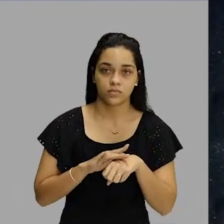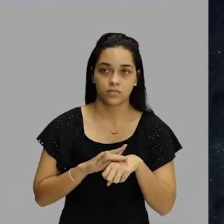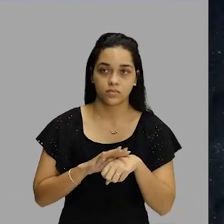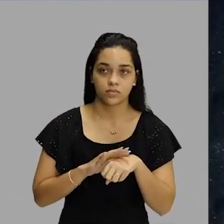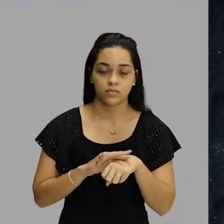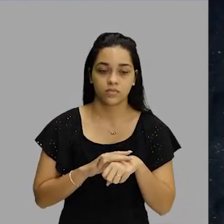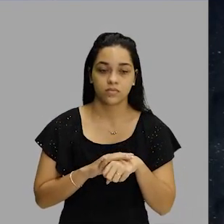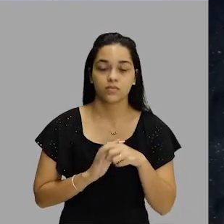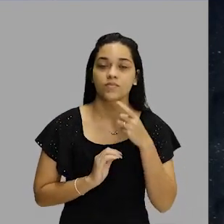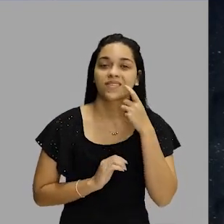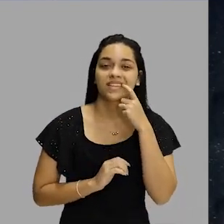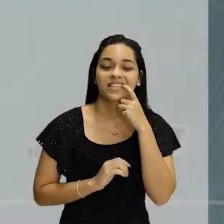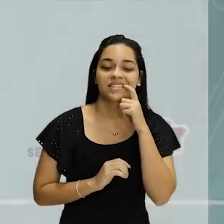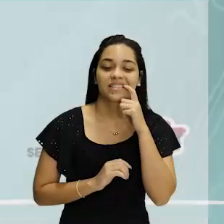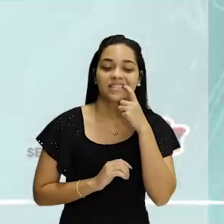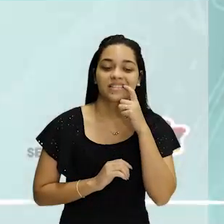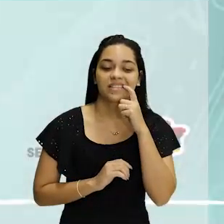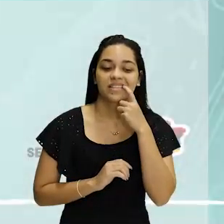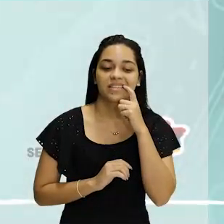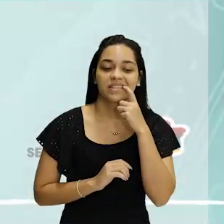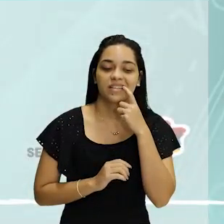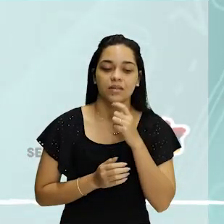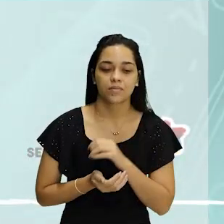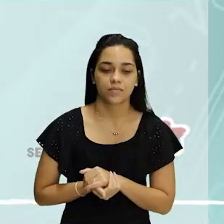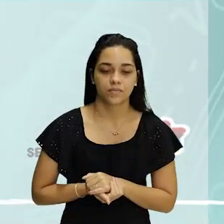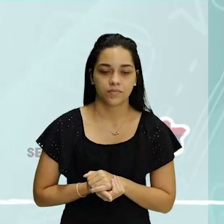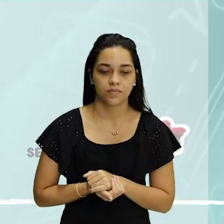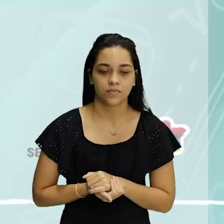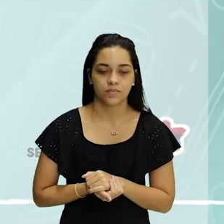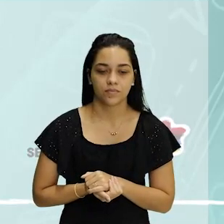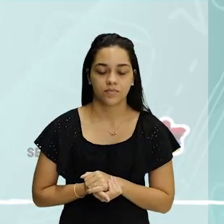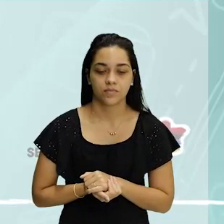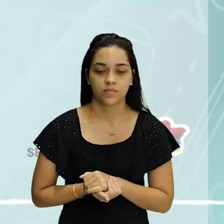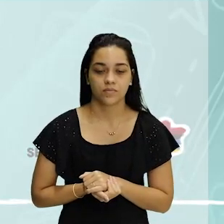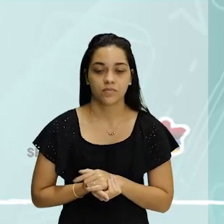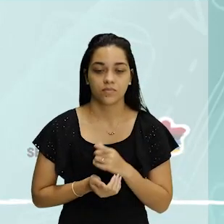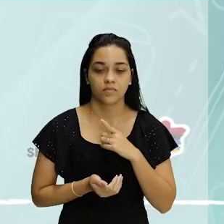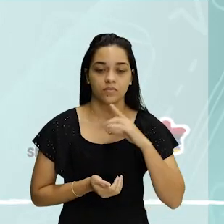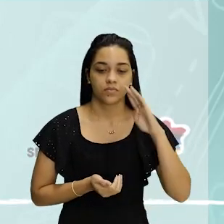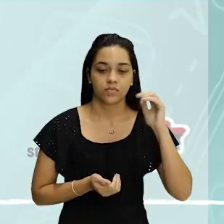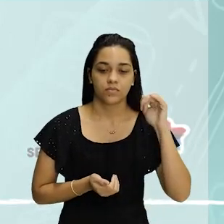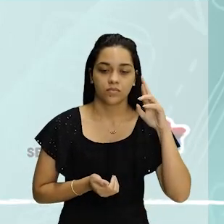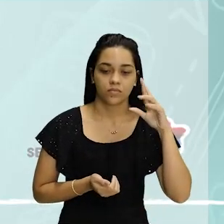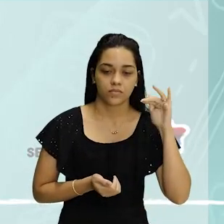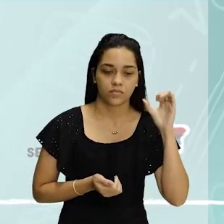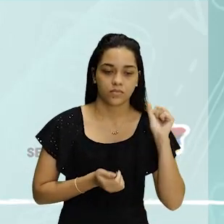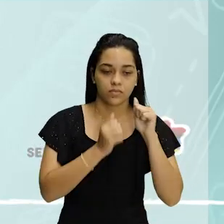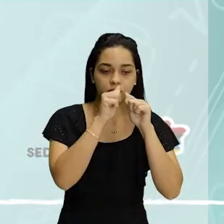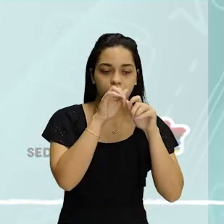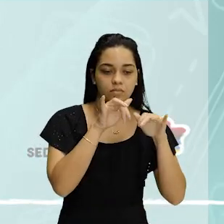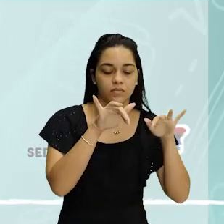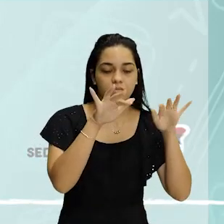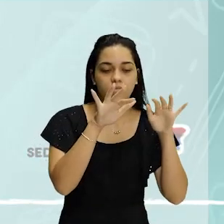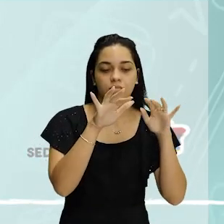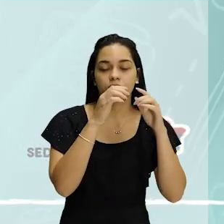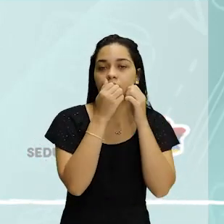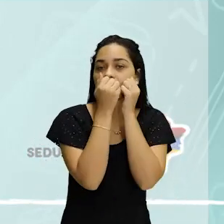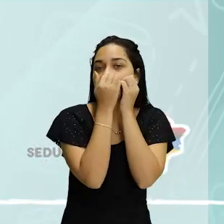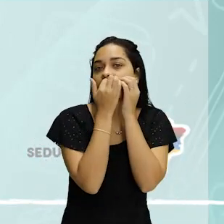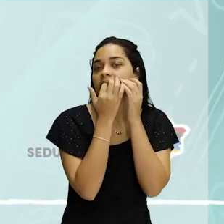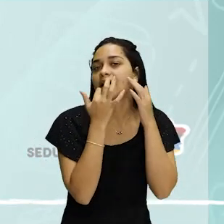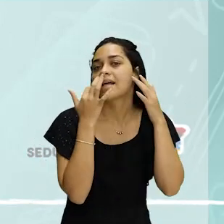é cárie dentária, né? Então, a cárie dentária ela é uma patologia causada por uma bactéria, por bactérias